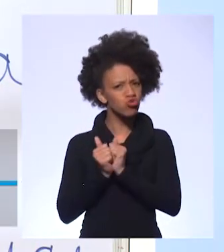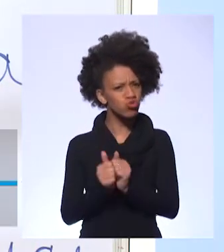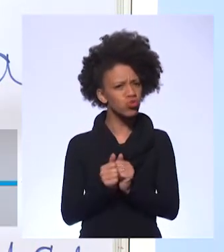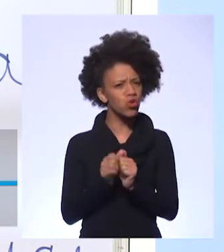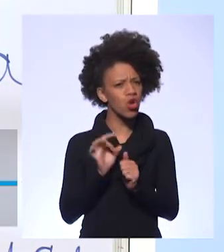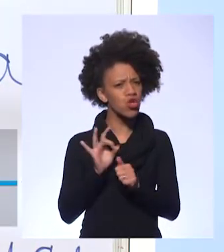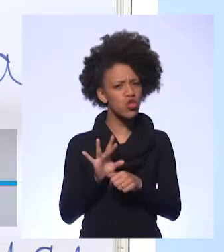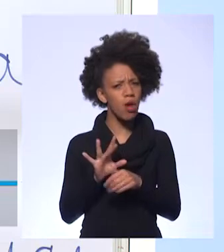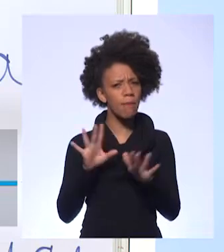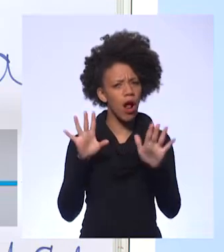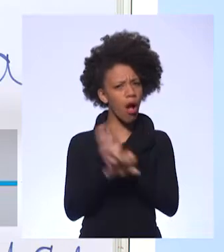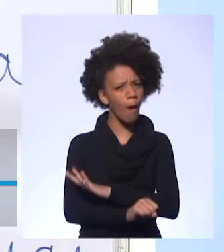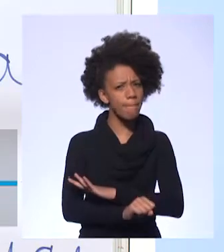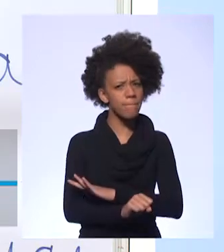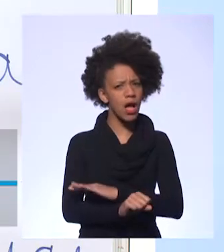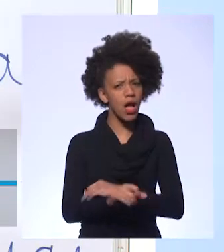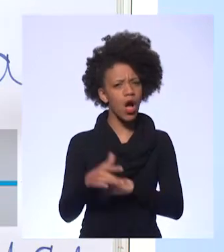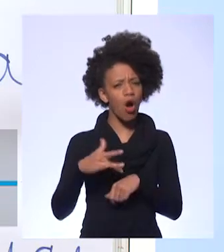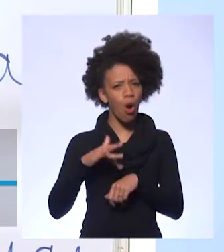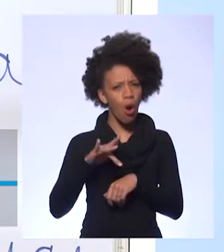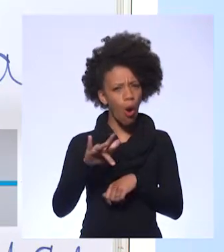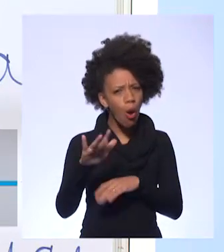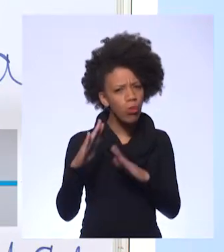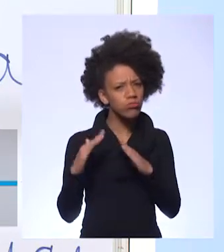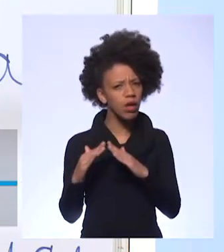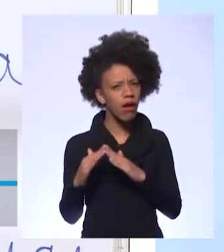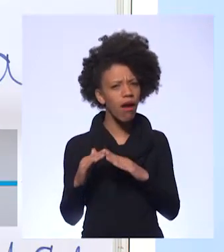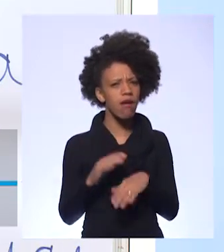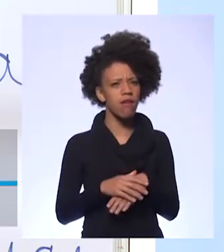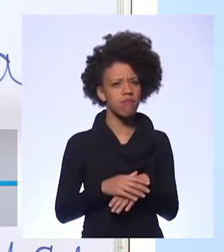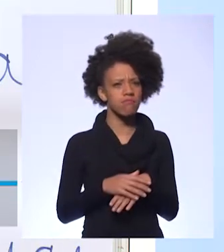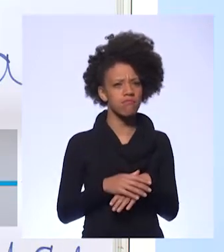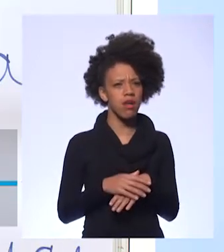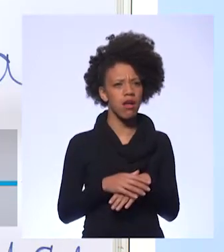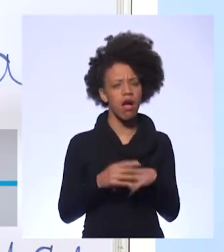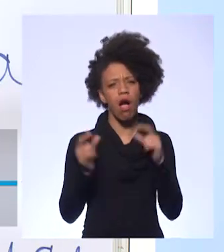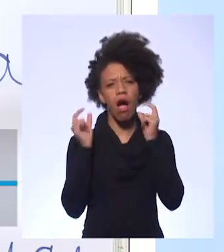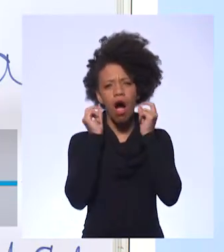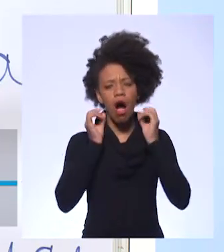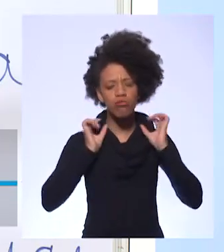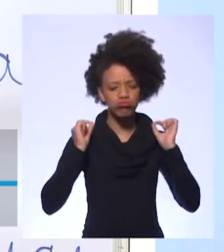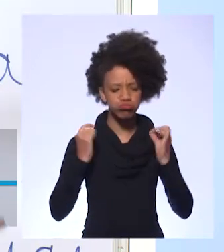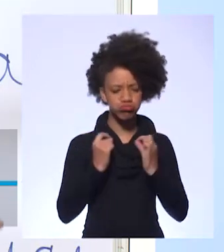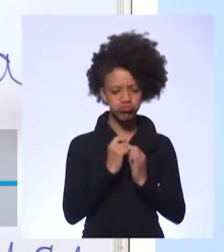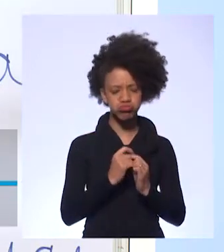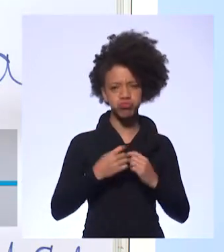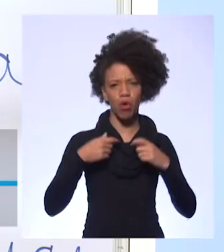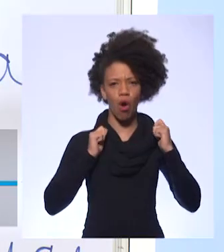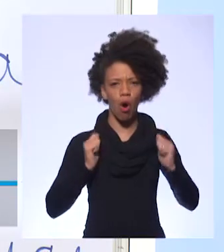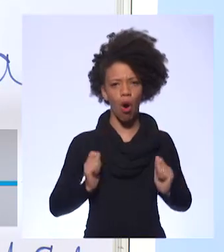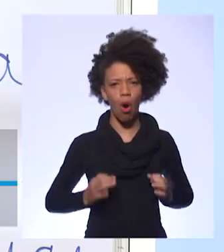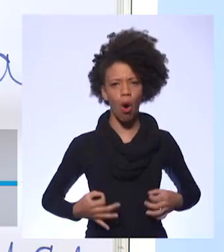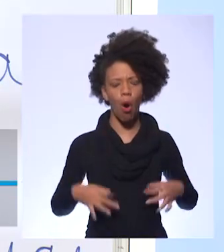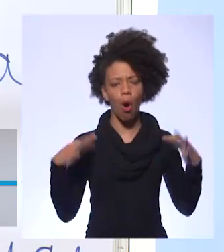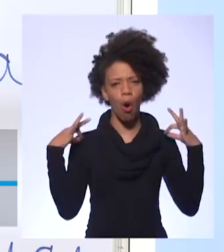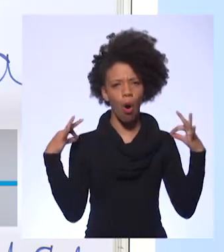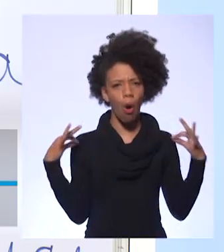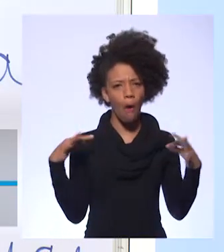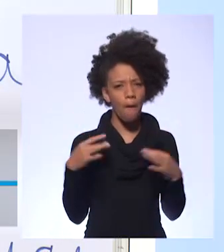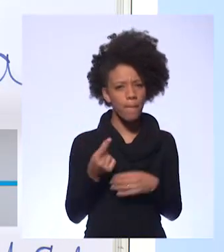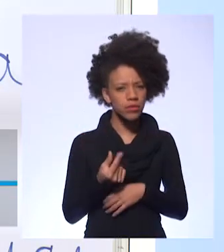junto ali só para saquear tirar o ouro da casa algumas joias roupas quadros de valor